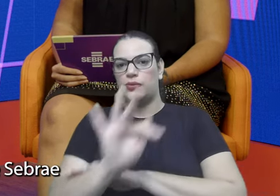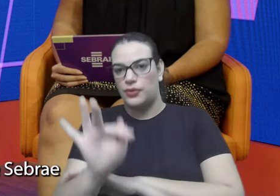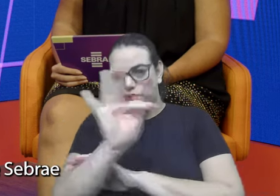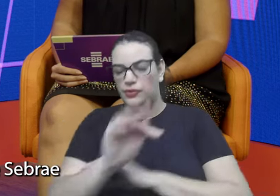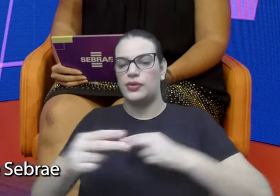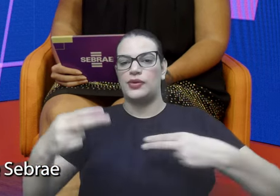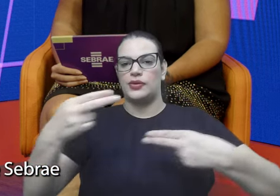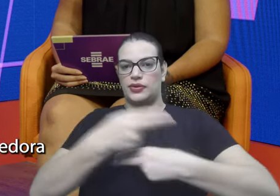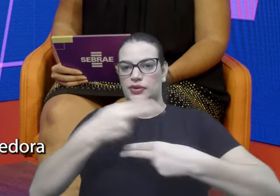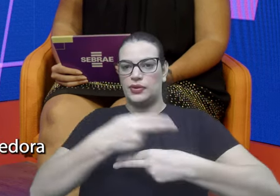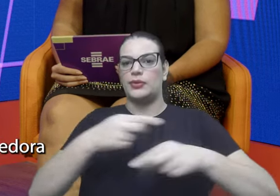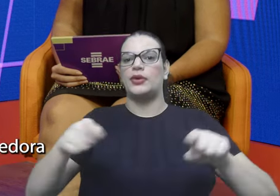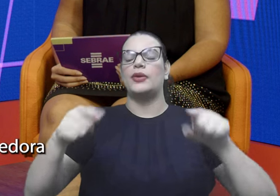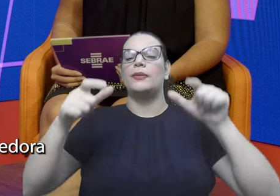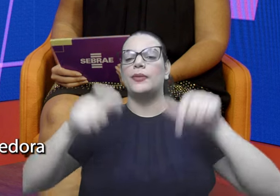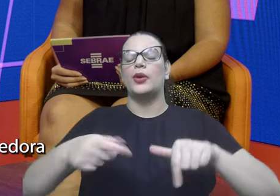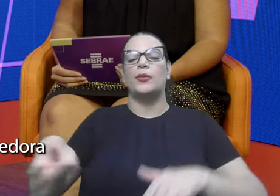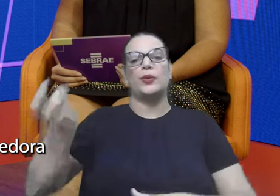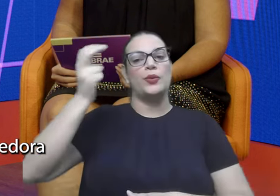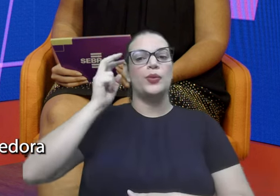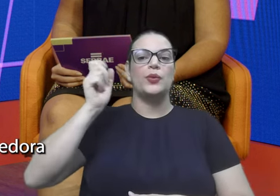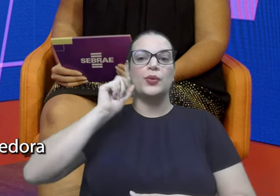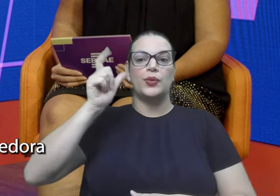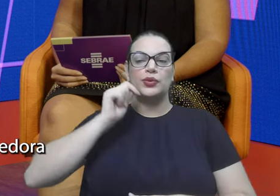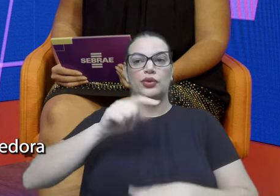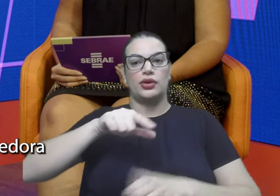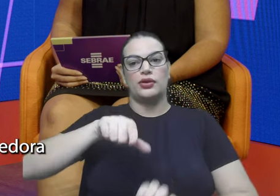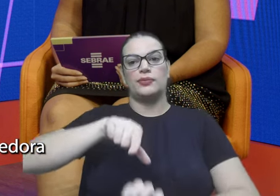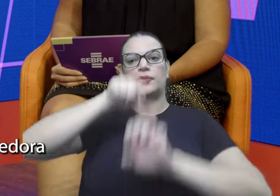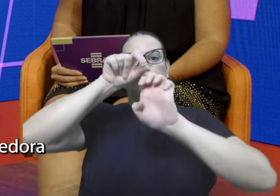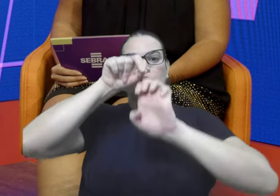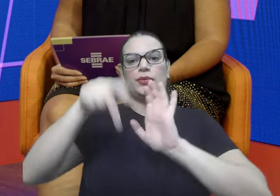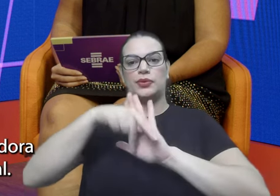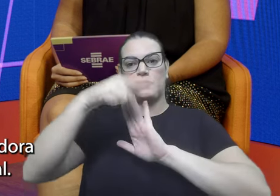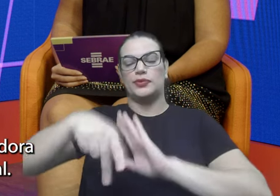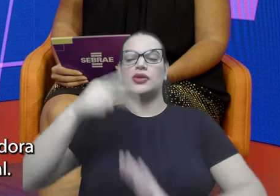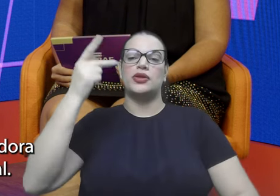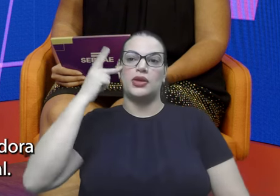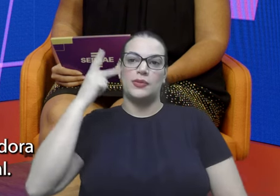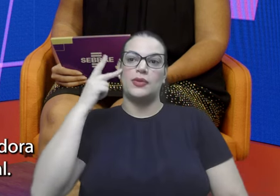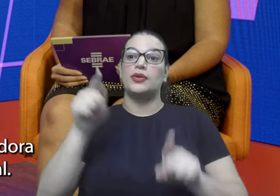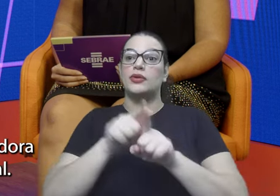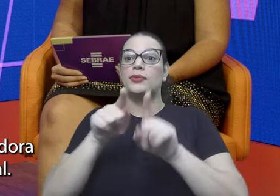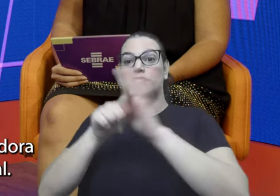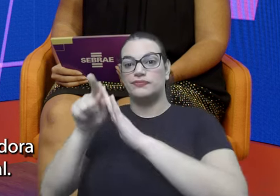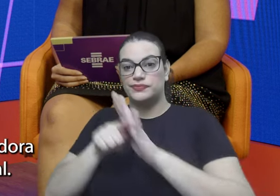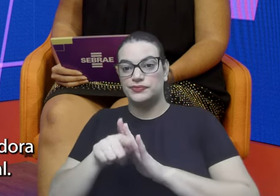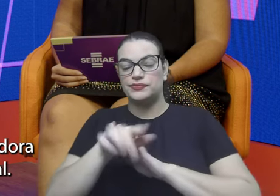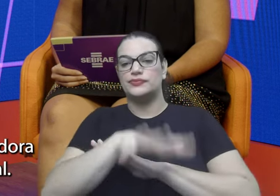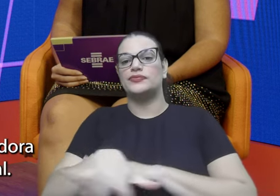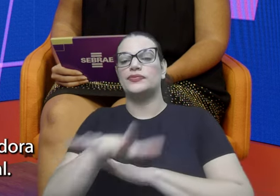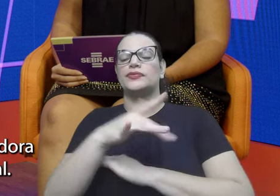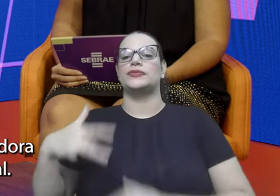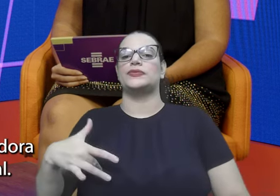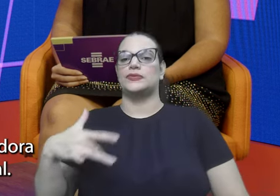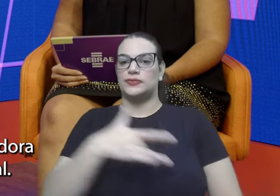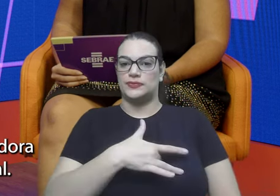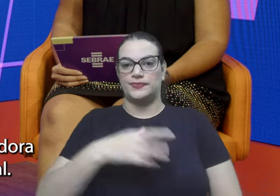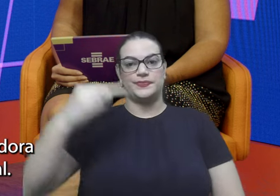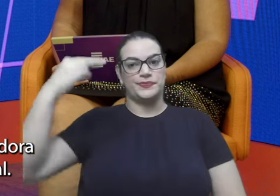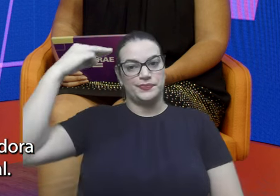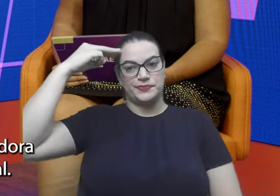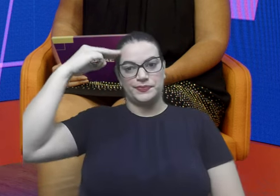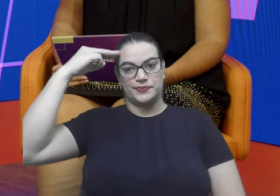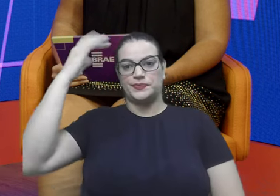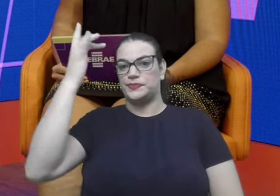faculdade sebrai da unidade cultura empreendedora do sebrai São Paulo e também sou uma pesquisadora no campo da Saúde